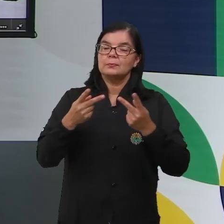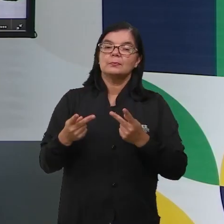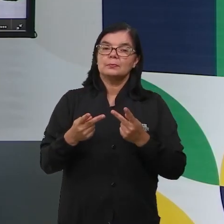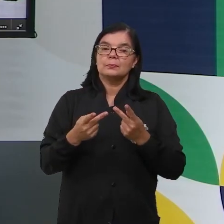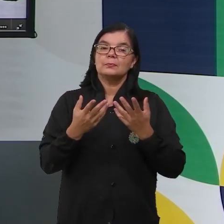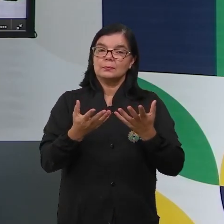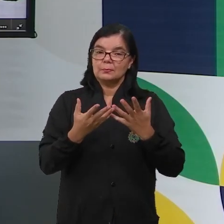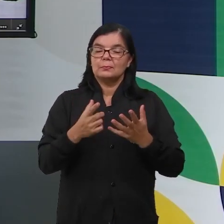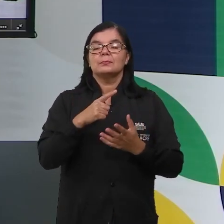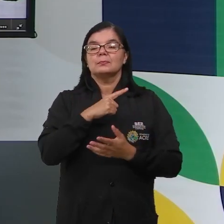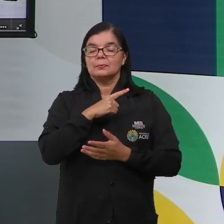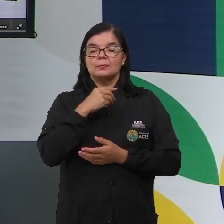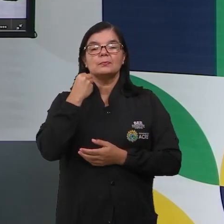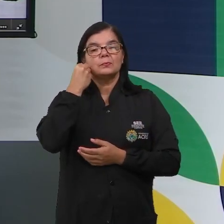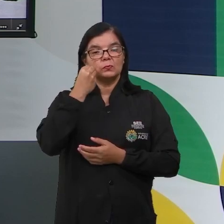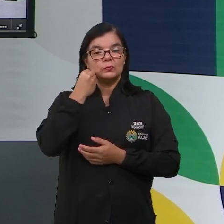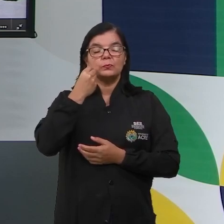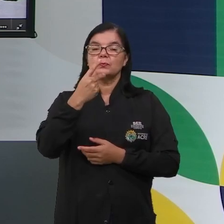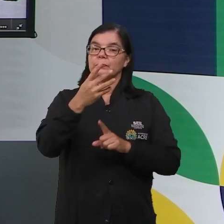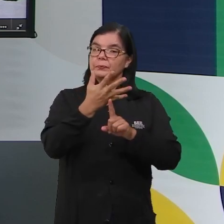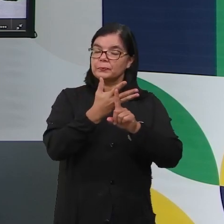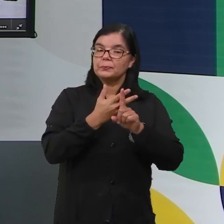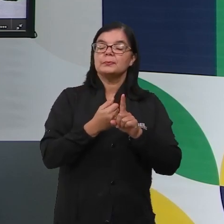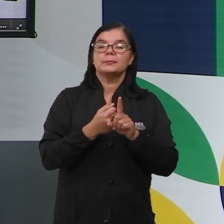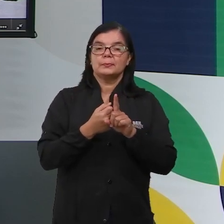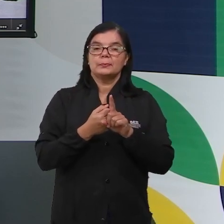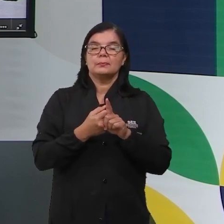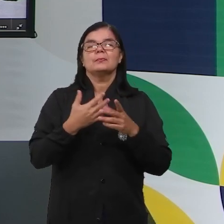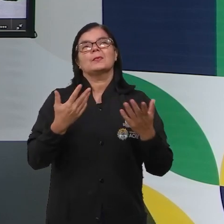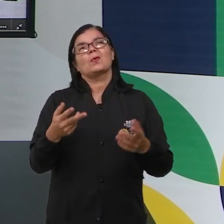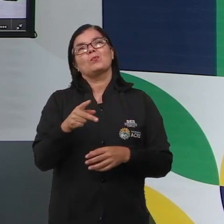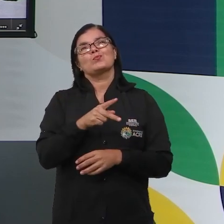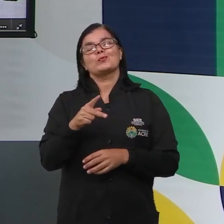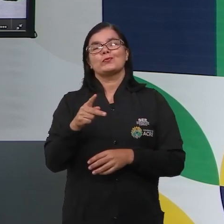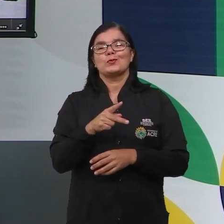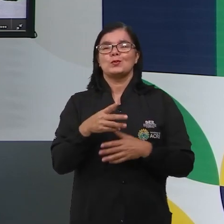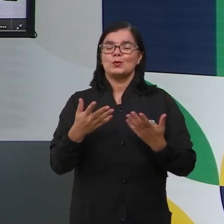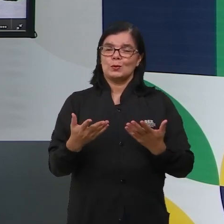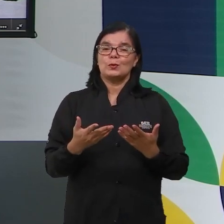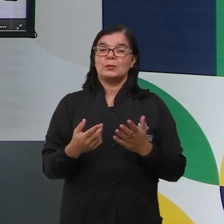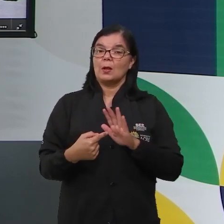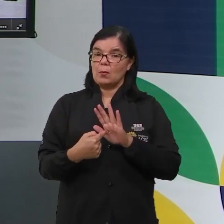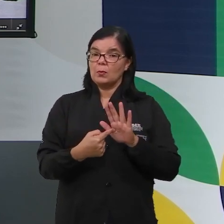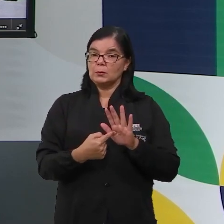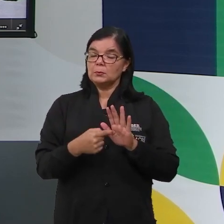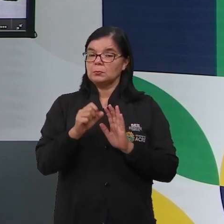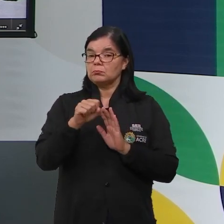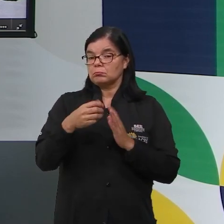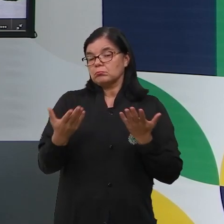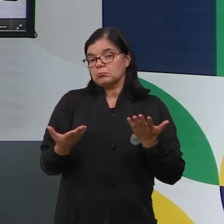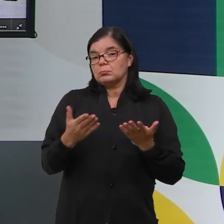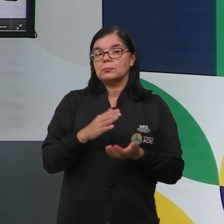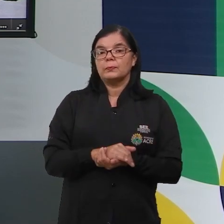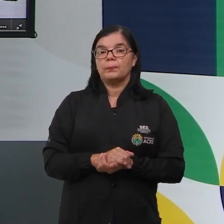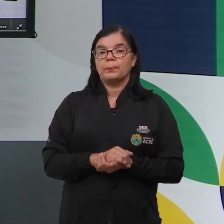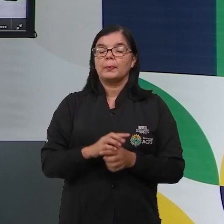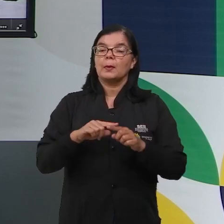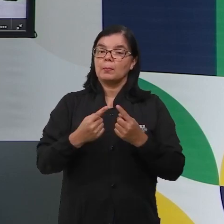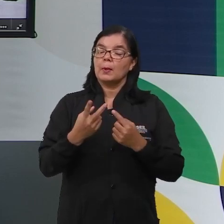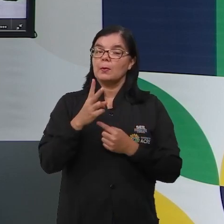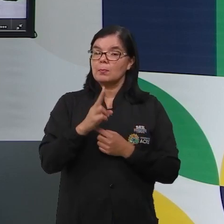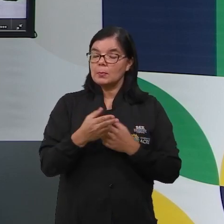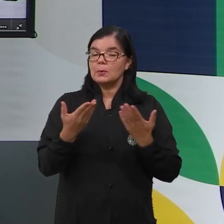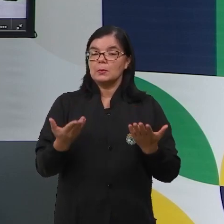elas querem ter essa experiência com a sua obra. Então, professora, mas aí nesse caso é uma instalação. Sim, é uma instalação. Mas